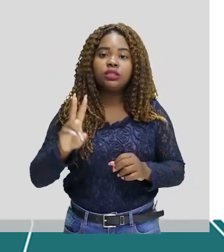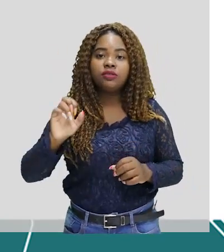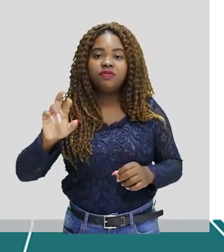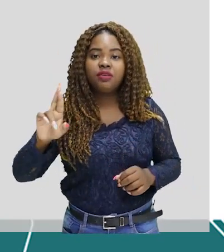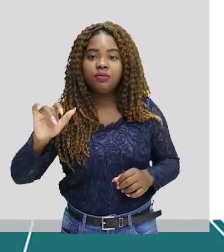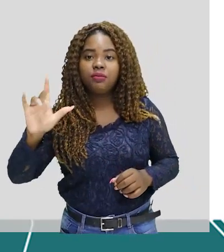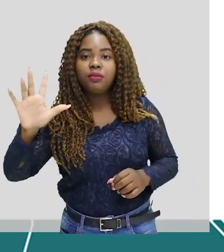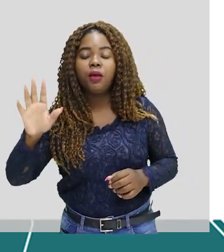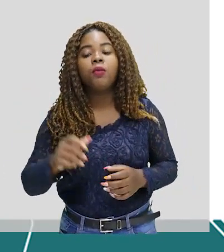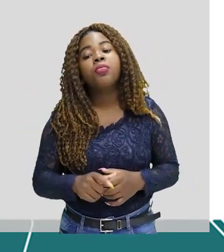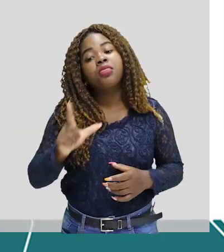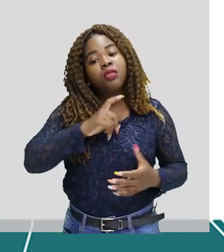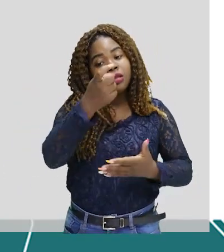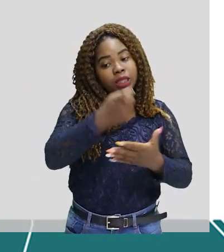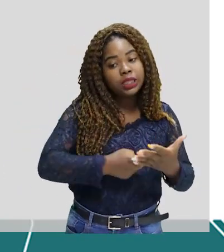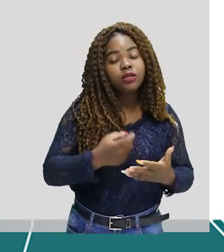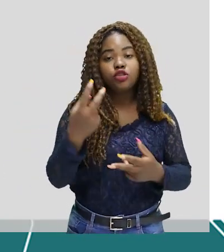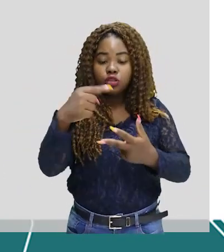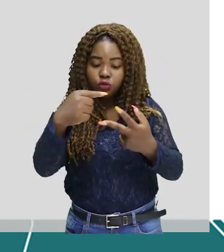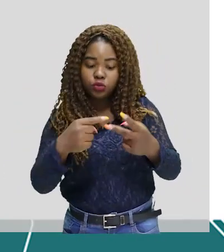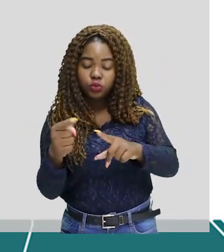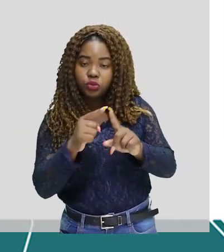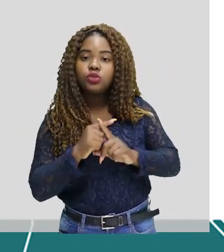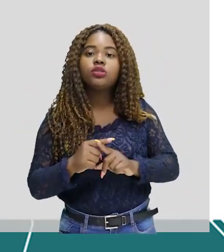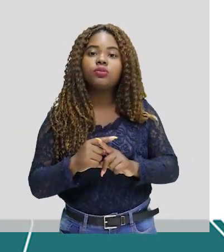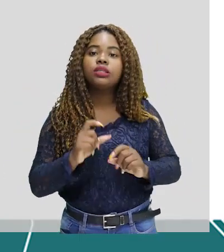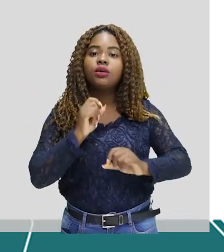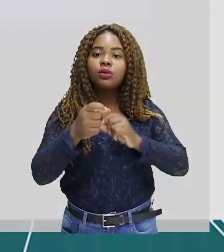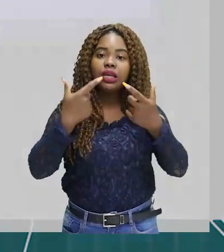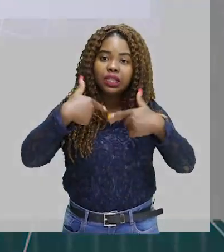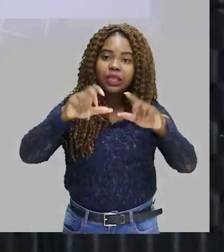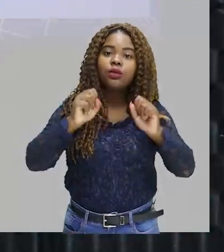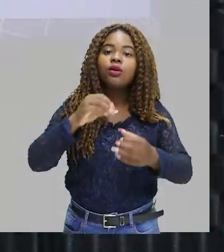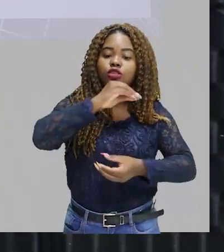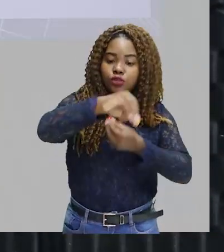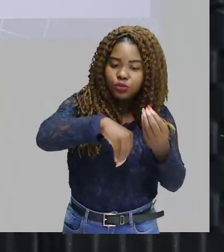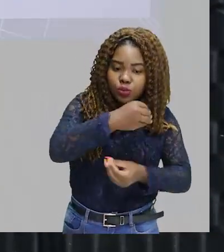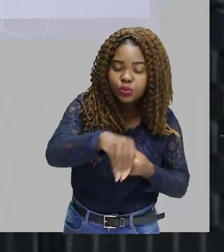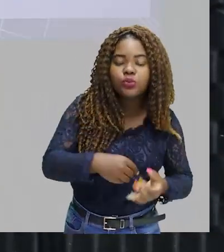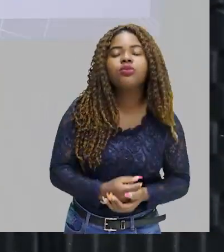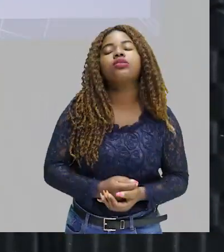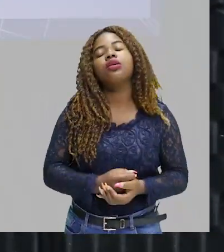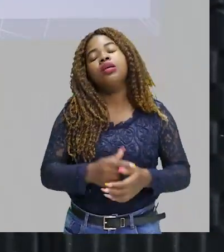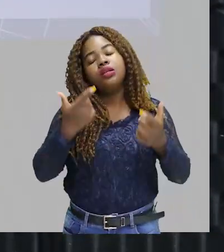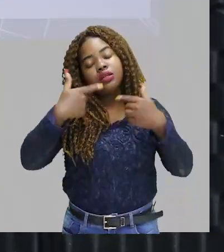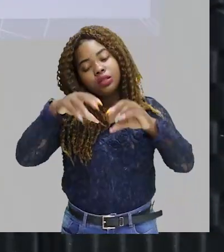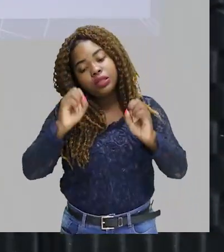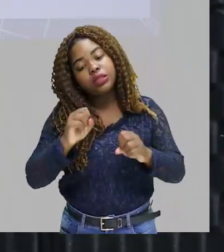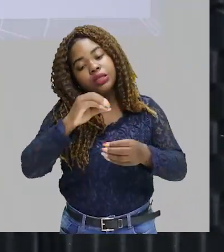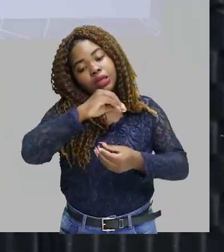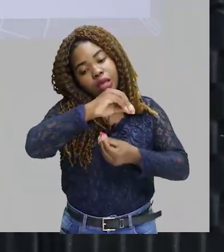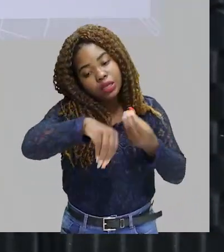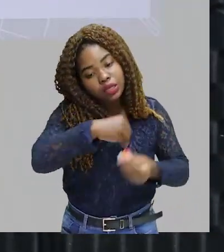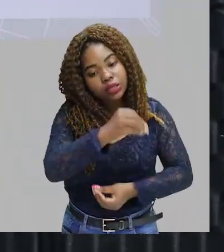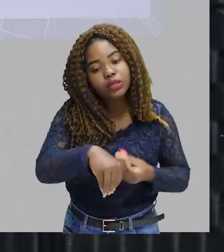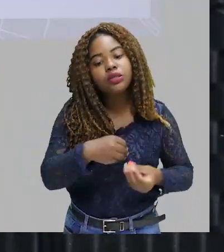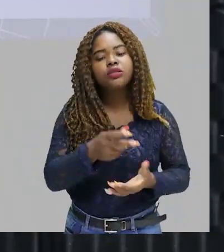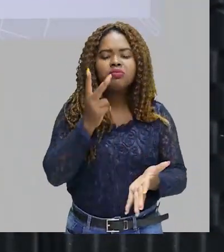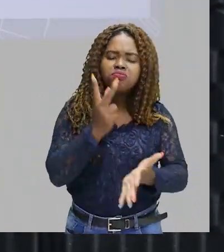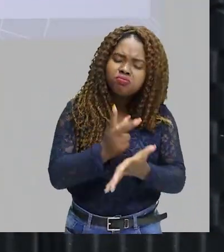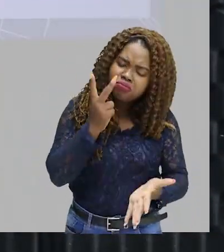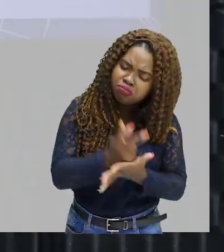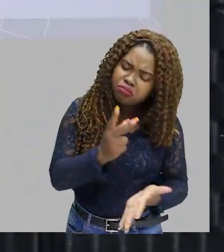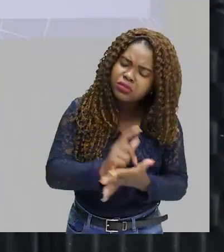contexto, apresentam a linguagem mista. Então, a linguagem mista ela é muito frequente, né? Vocês vão sempre encontrar a linguagem mista em